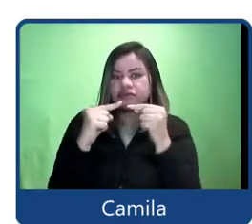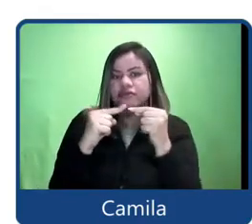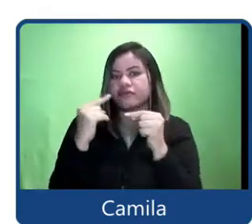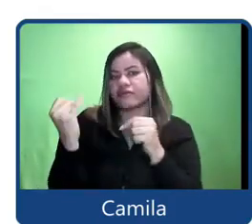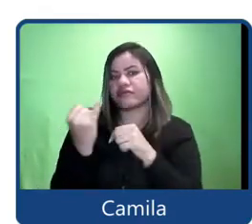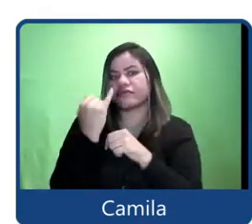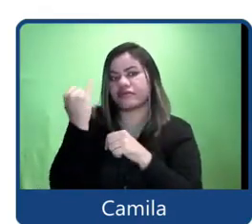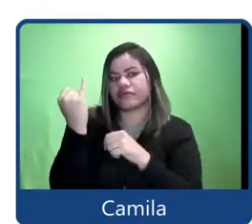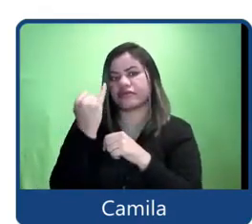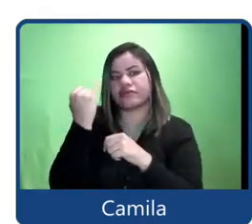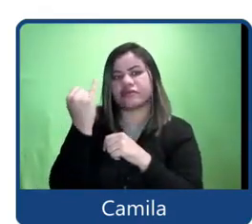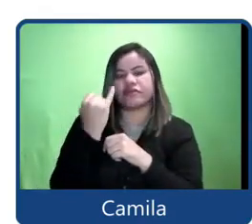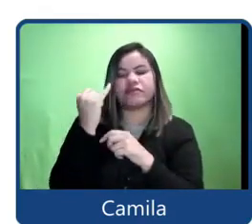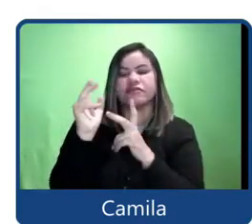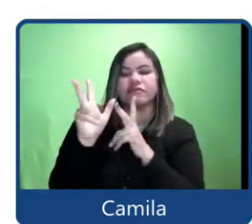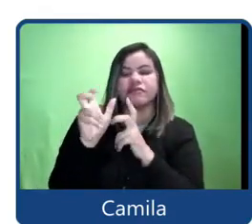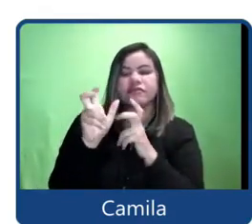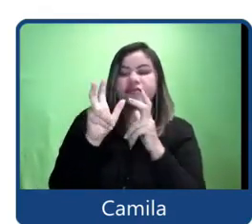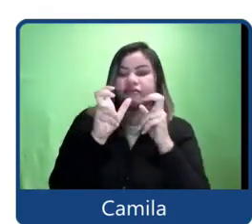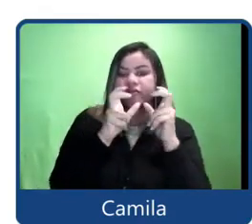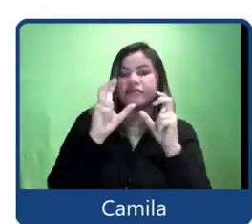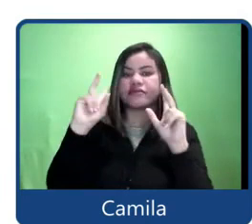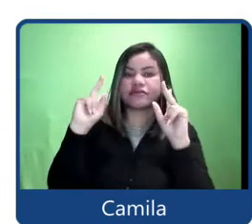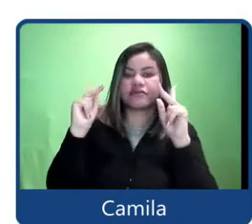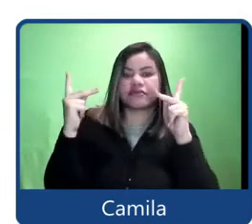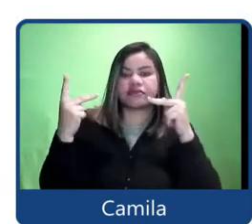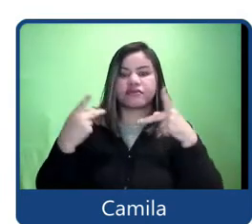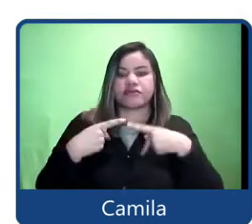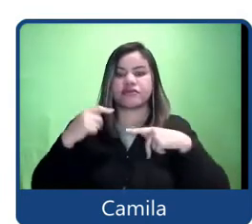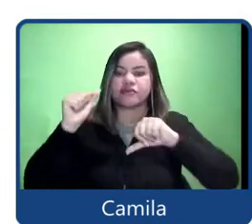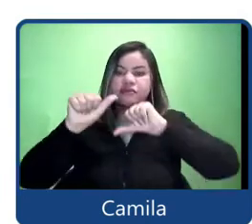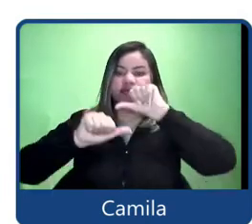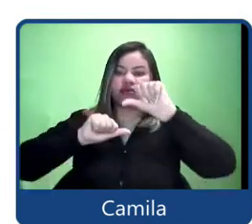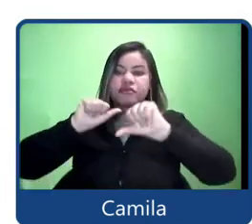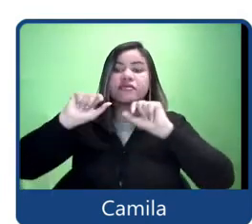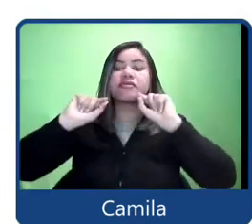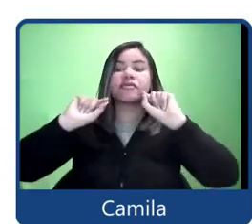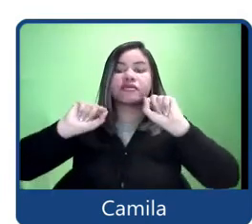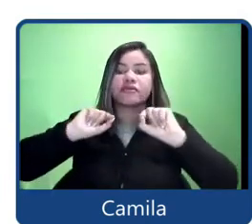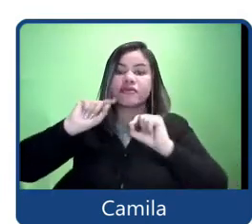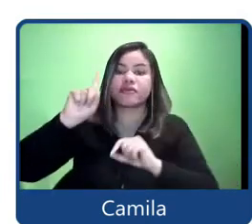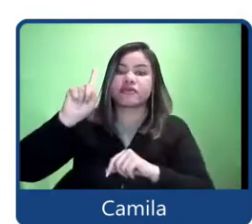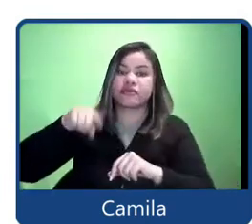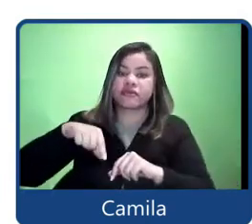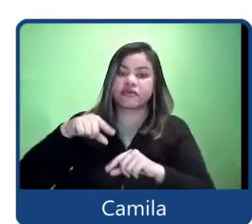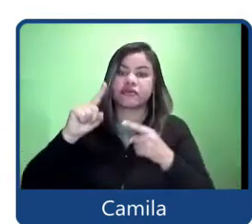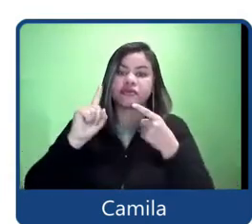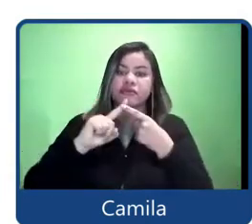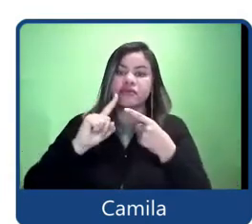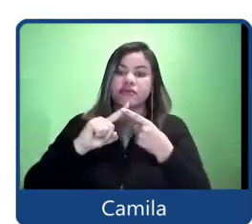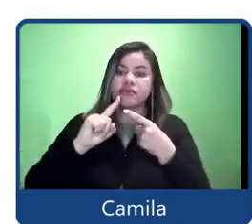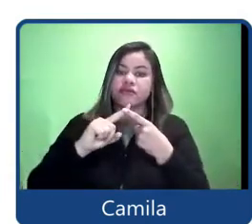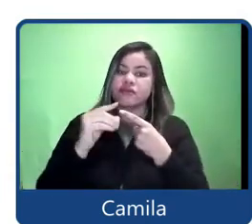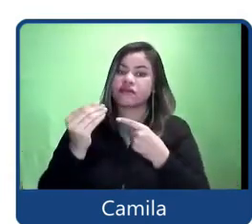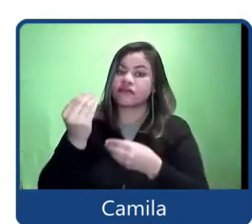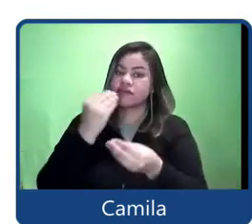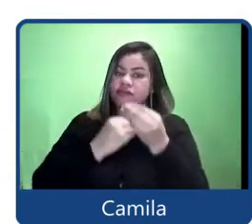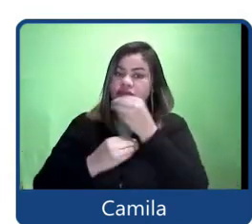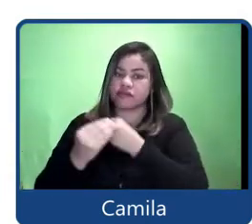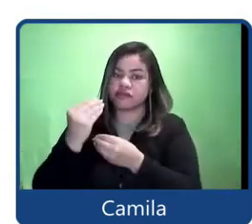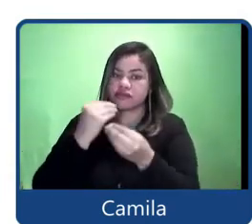as perspectivas humanas, né, da mudança climática, uma é a produção de alimentos, né, o abastecimento